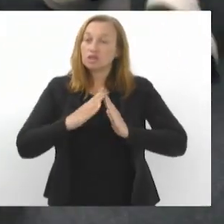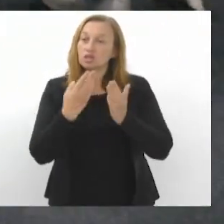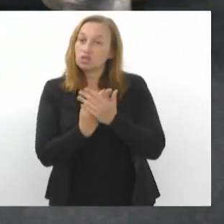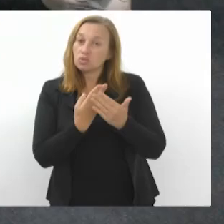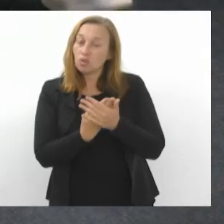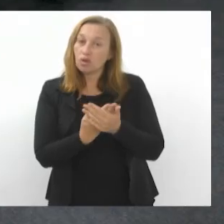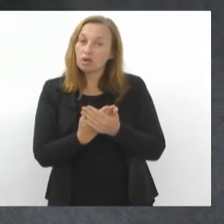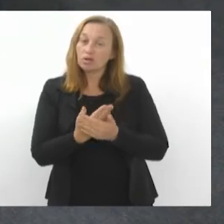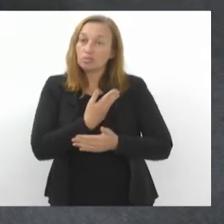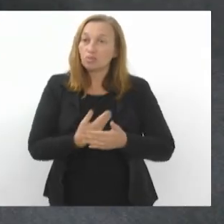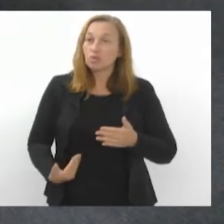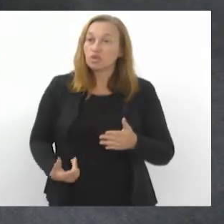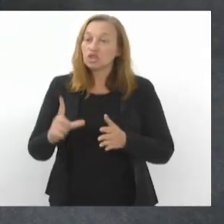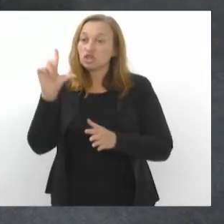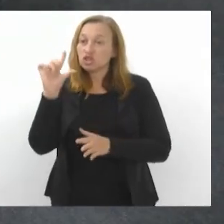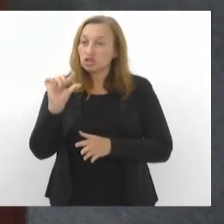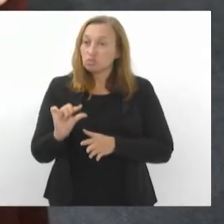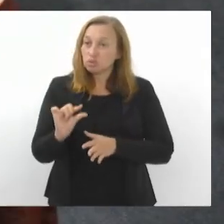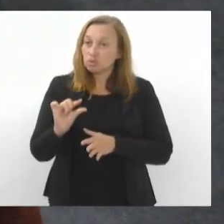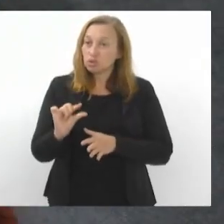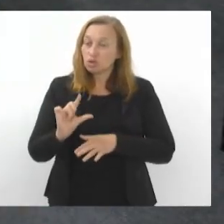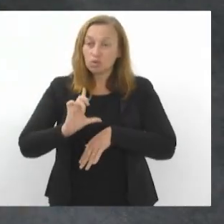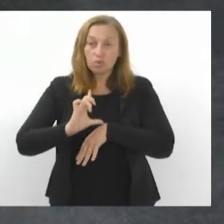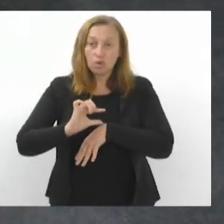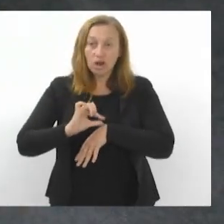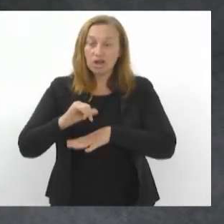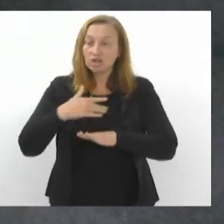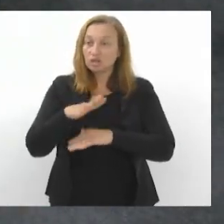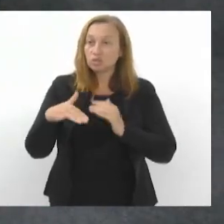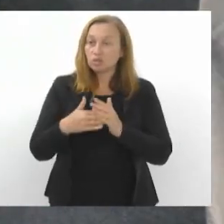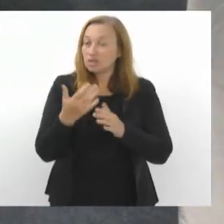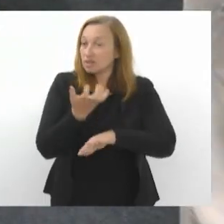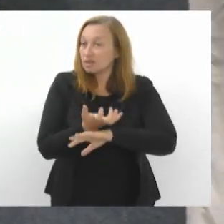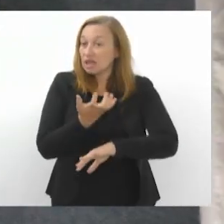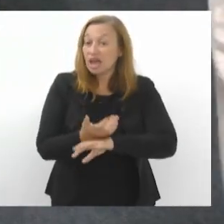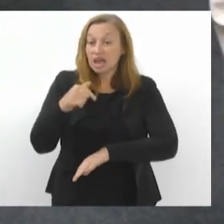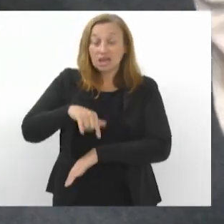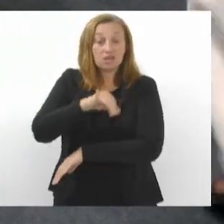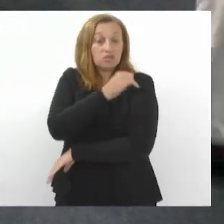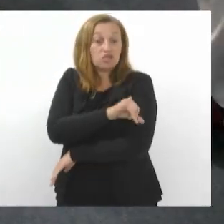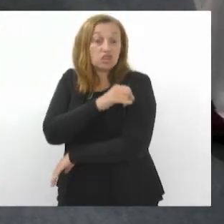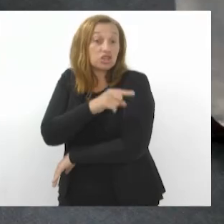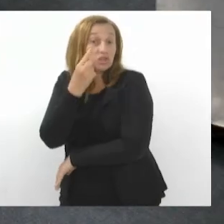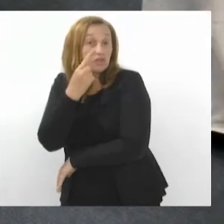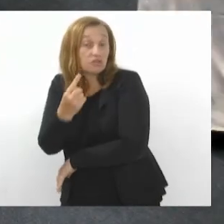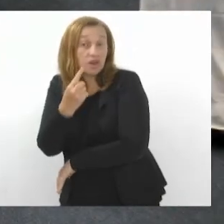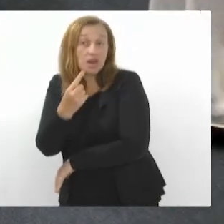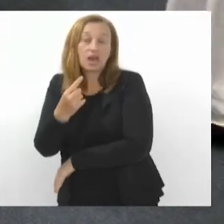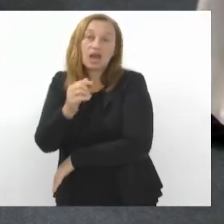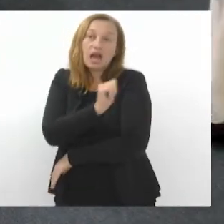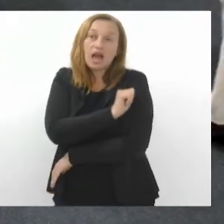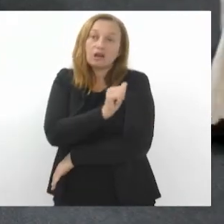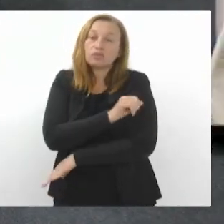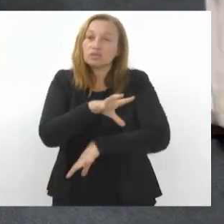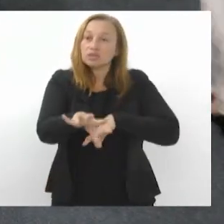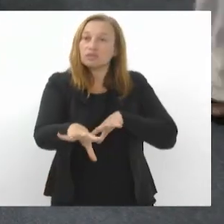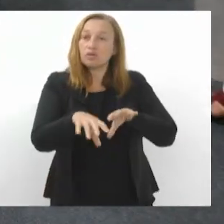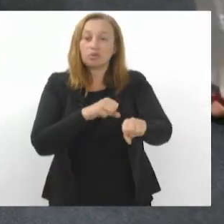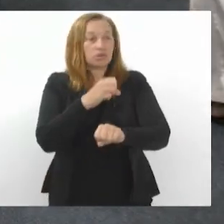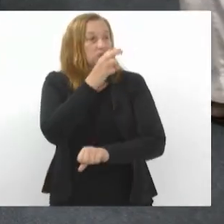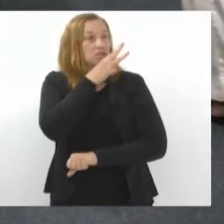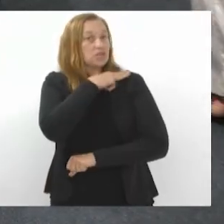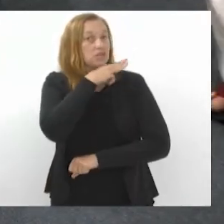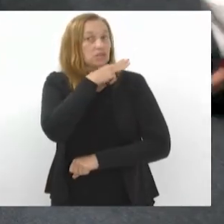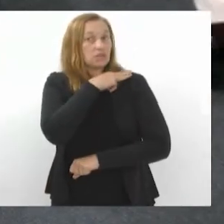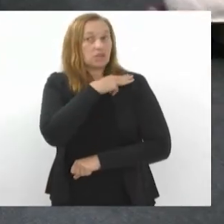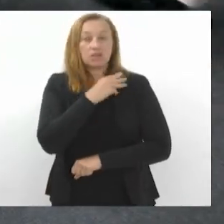o tempo de todas as disciplinas. Aqui no Rio de Janeiro, a gente tem estudantes se formando no 3º ano do ensino médio,